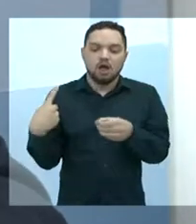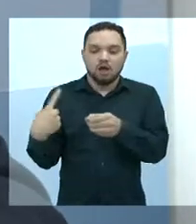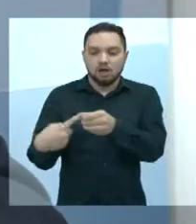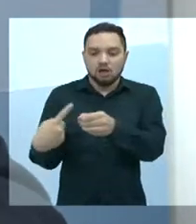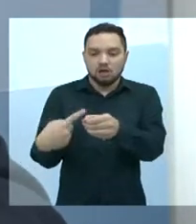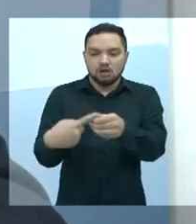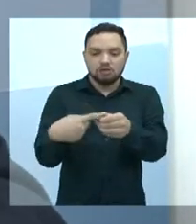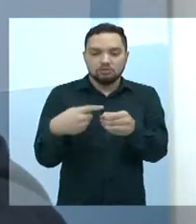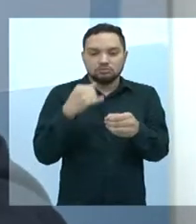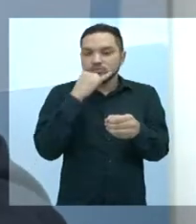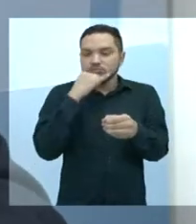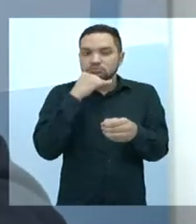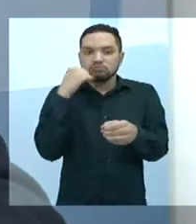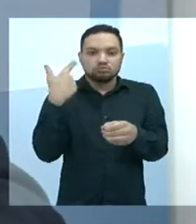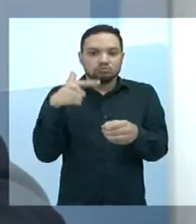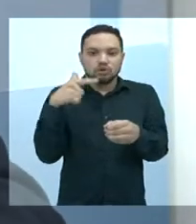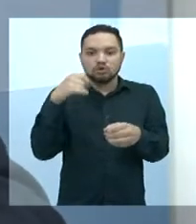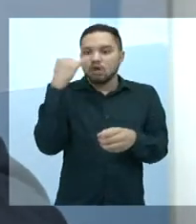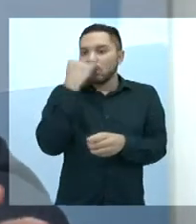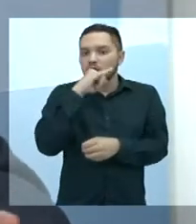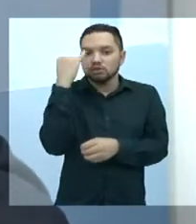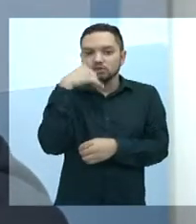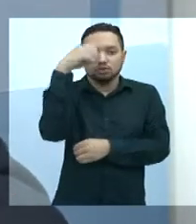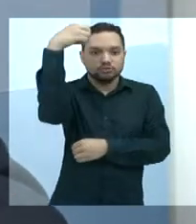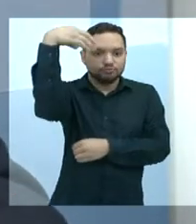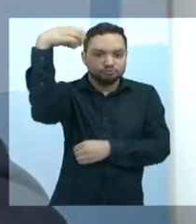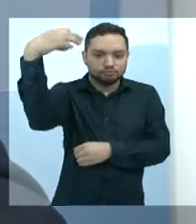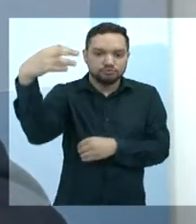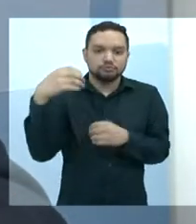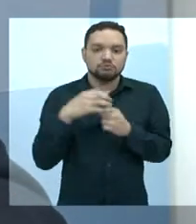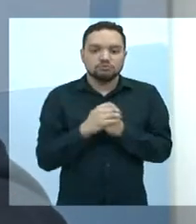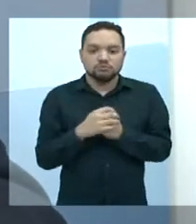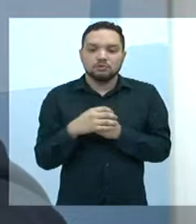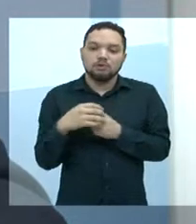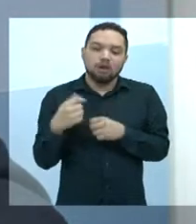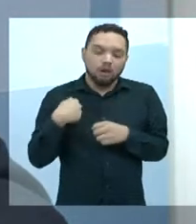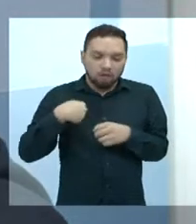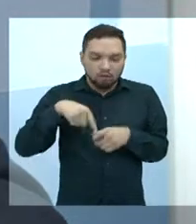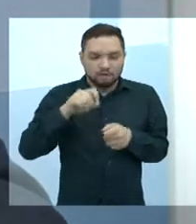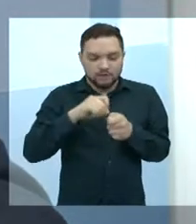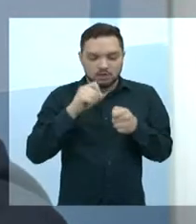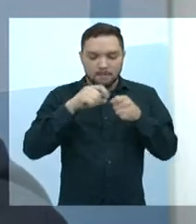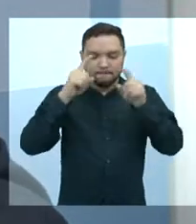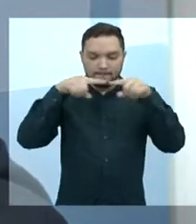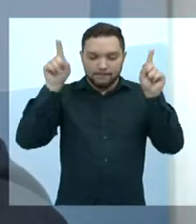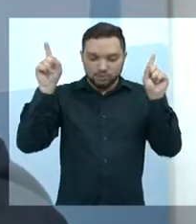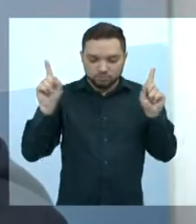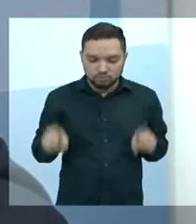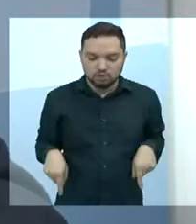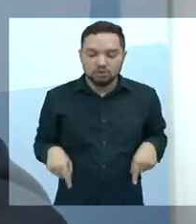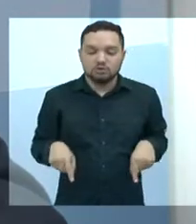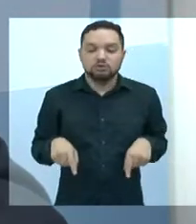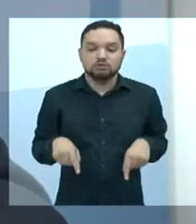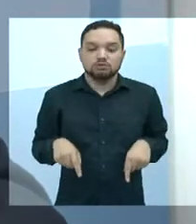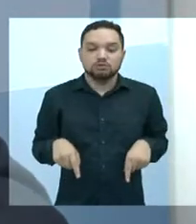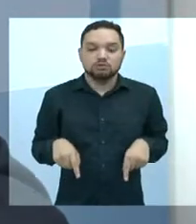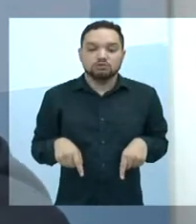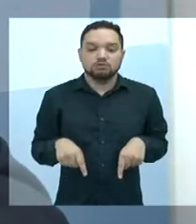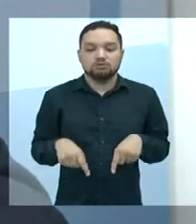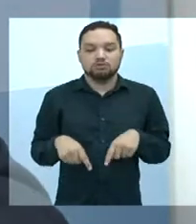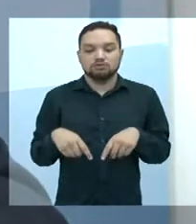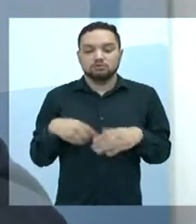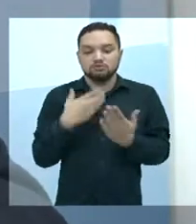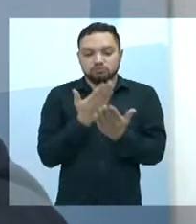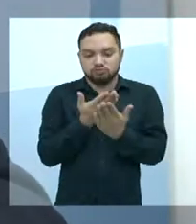não tinha energia, e você ia fazer o projeto, a topografia, o